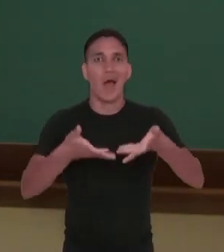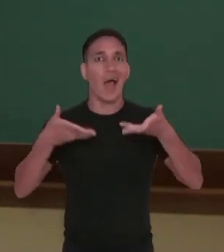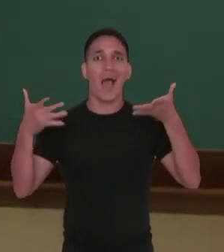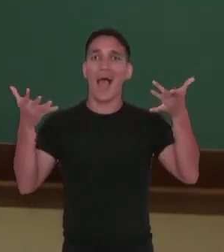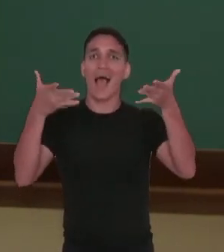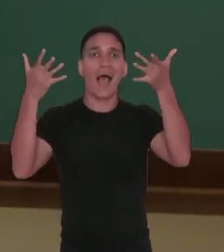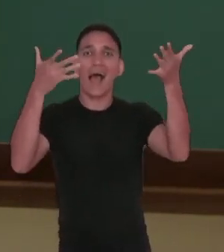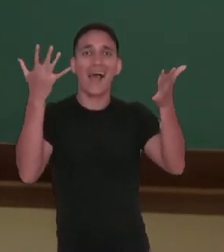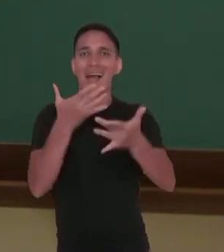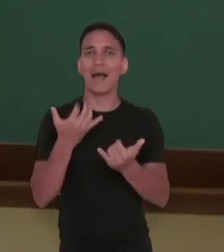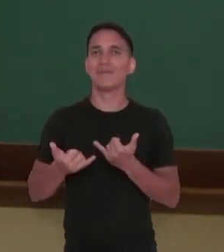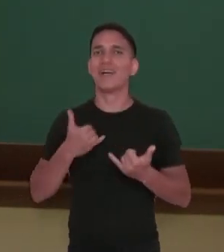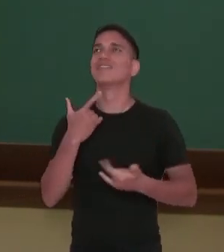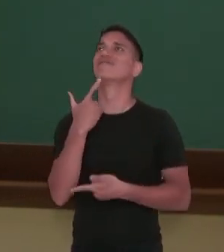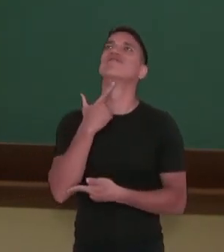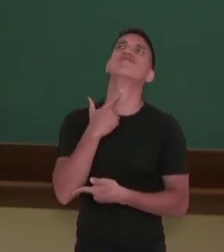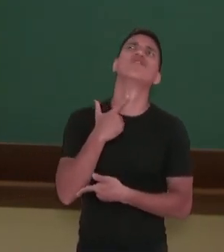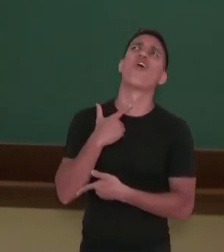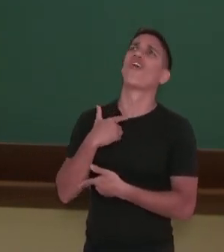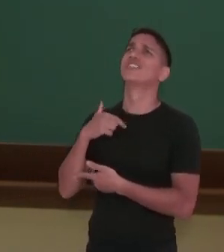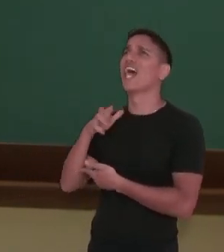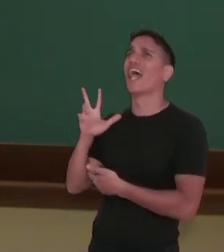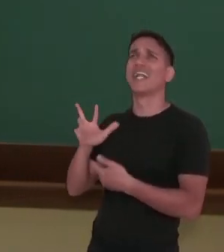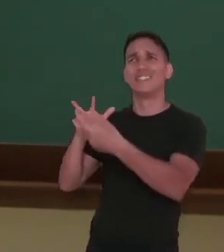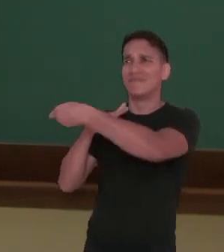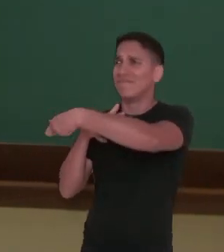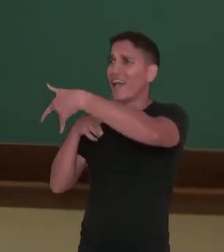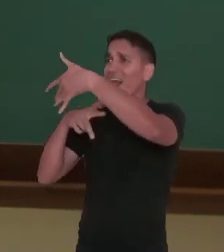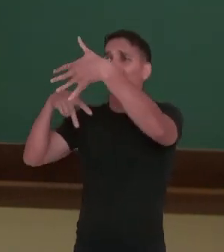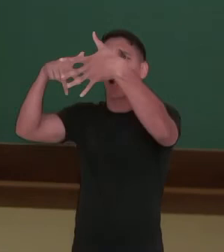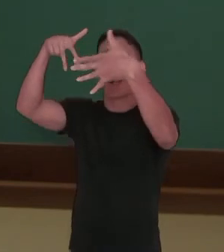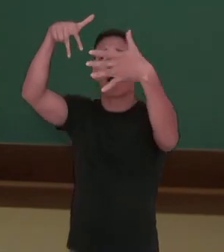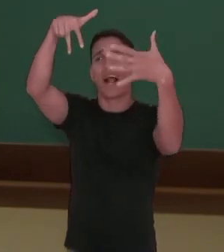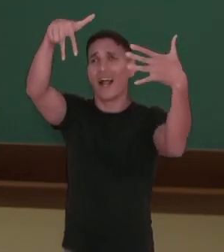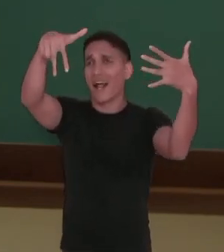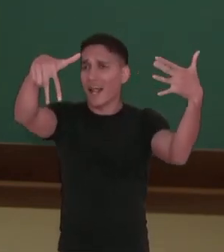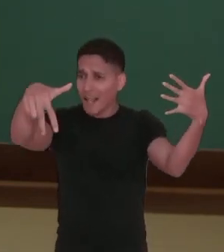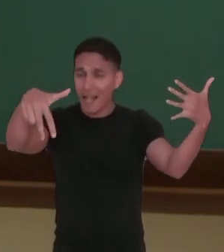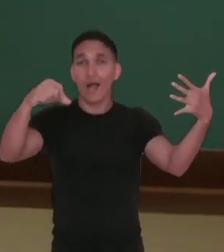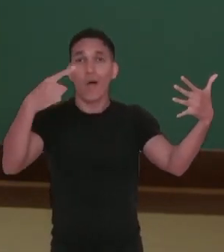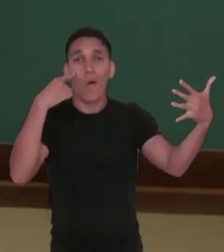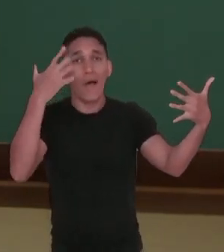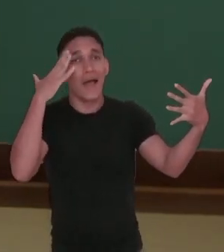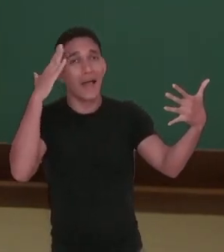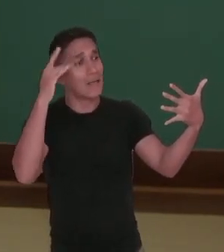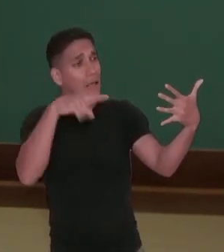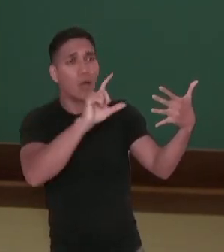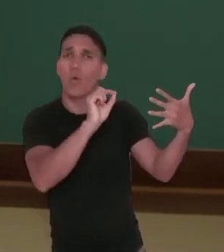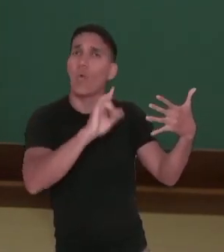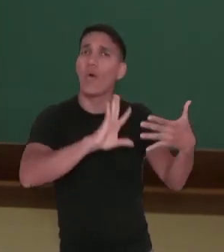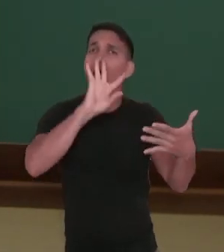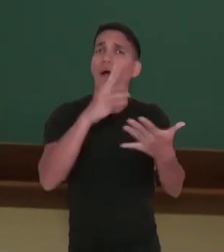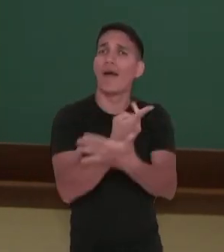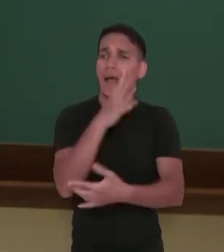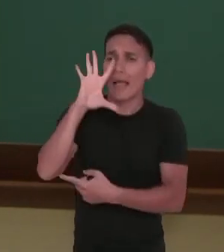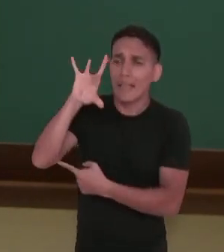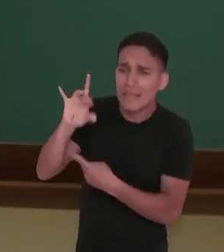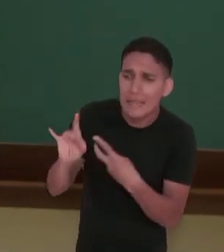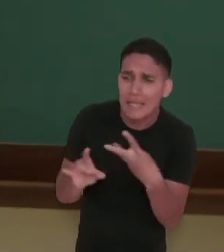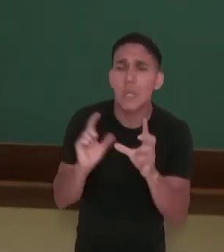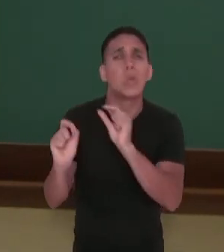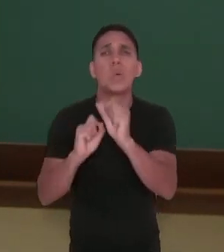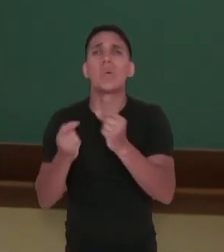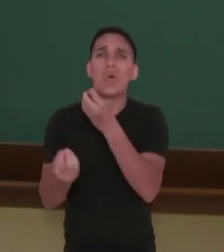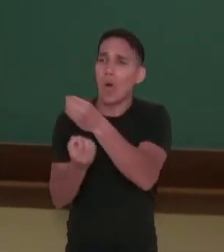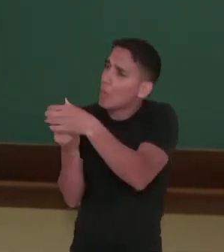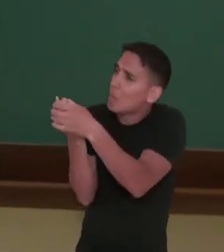de ah, que vontade de estar lá no pé desse arco-íris para saber o que tem lá, para saber como ele se